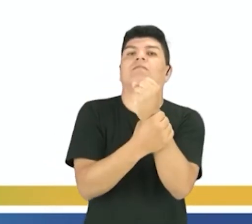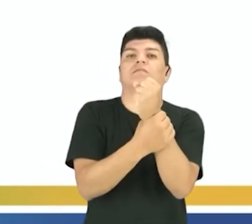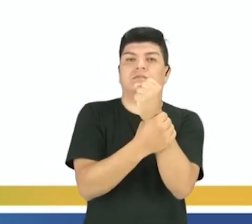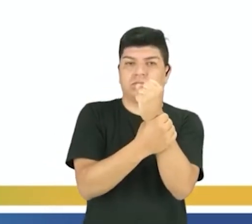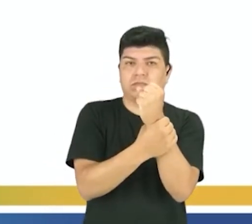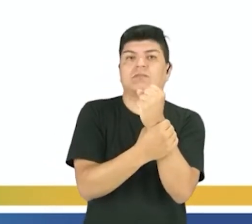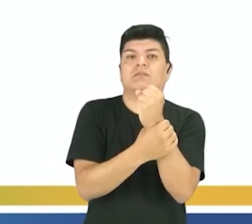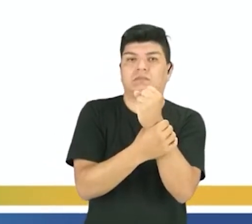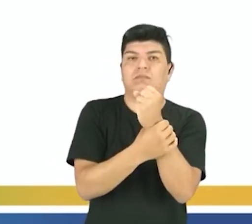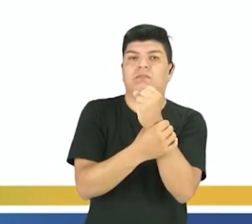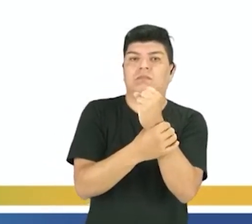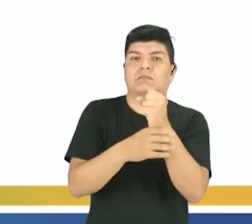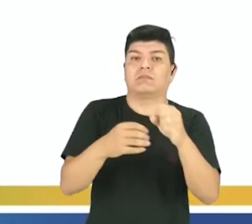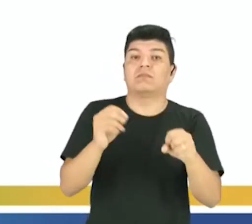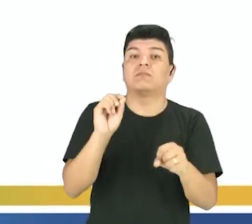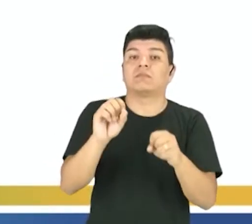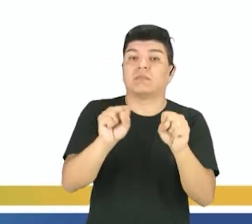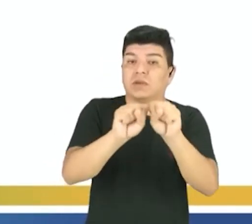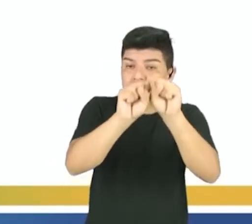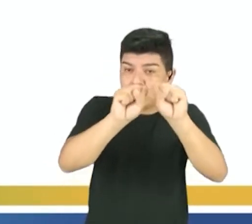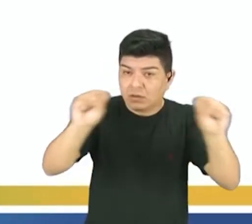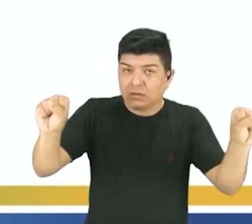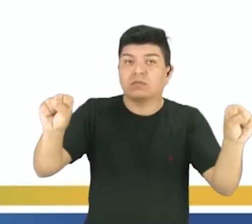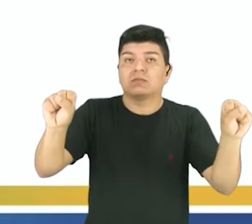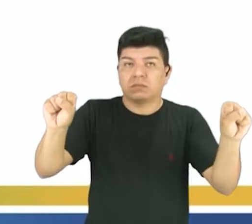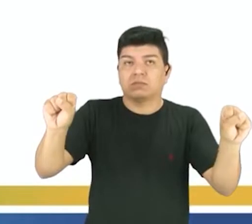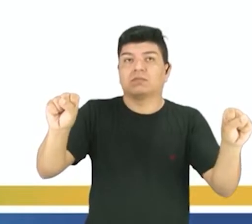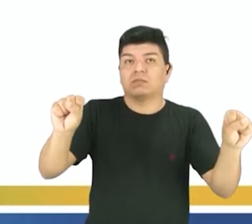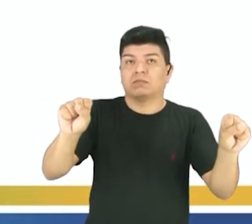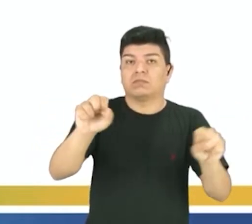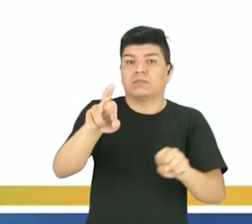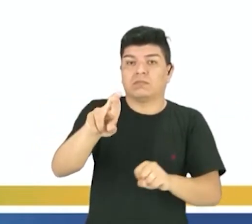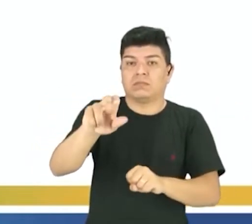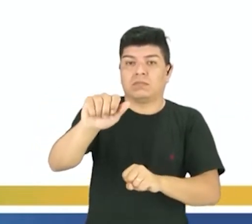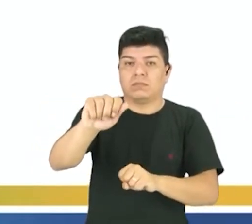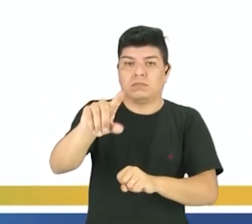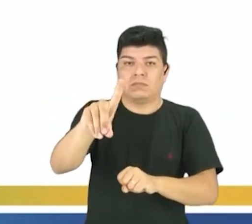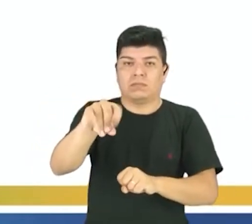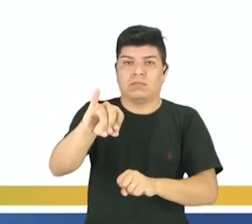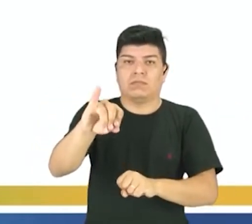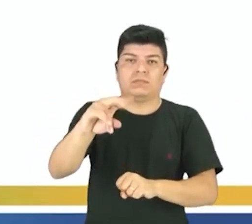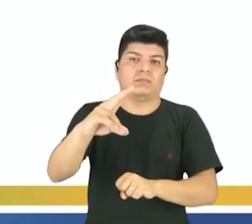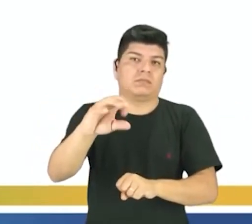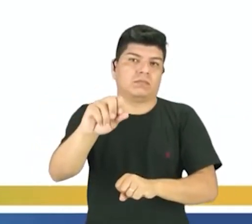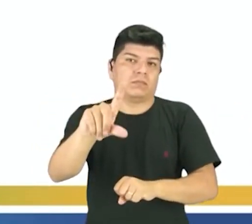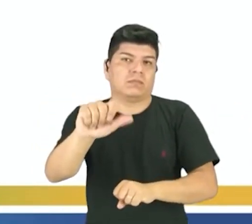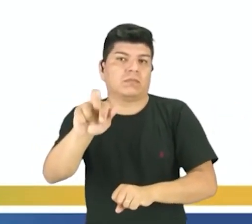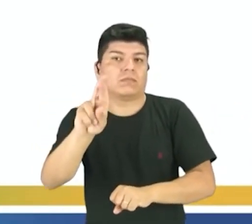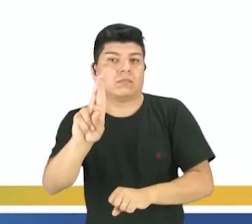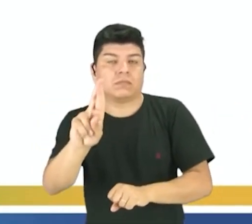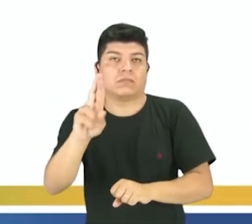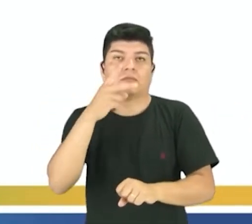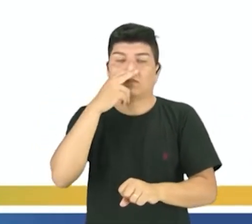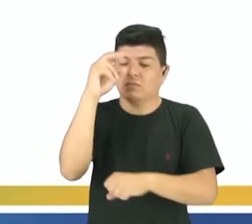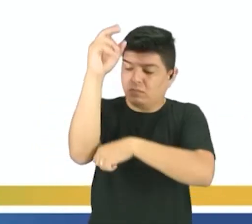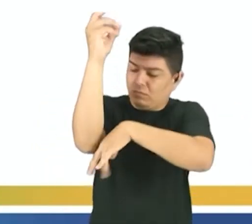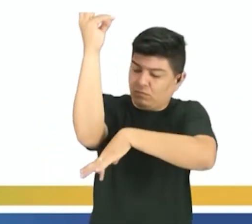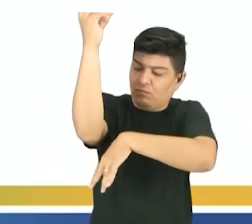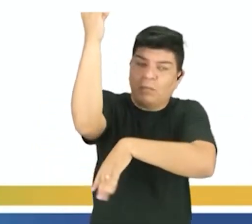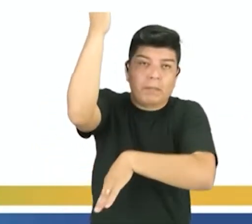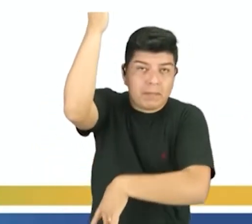para o sistema meristemático radicular ou subapical. Como a raiz ela cresce